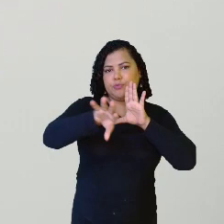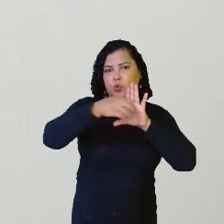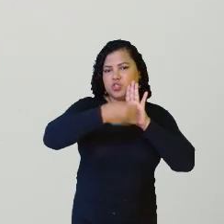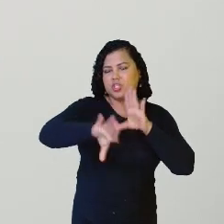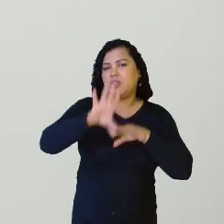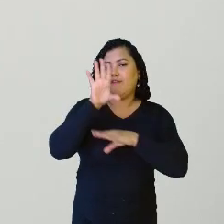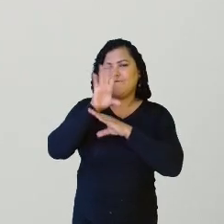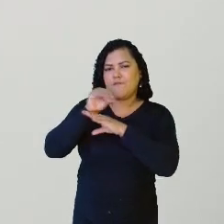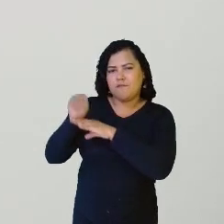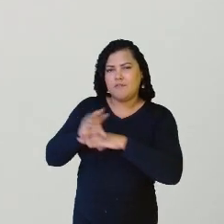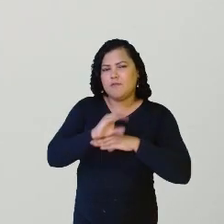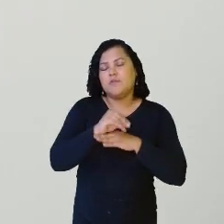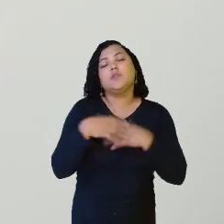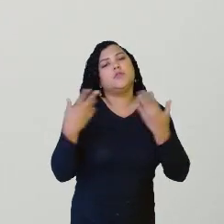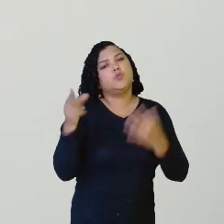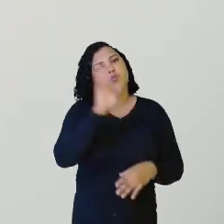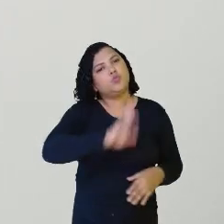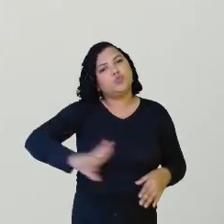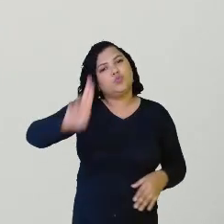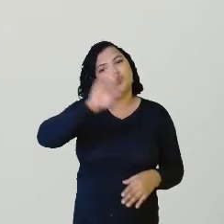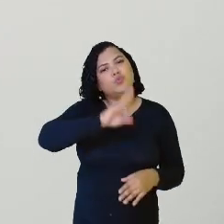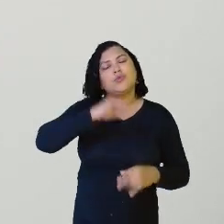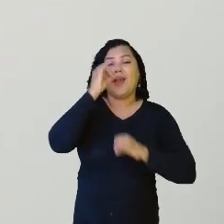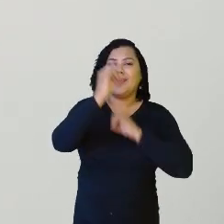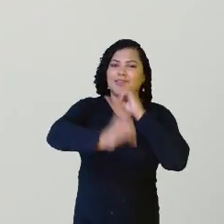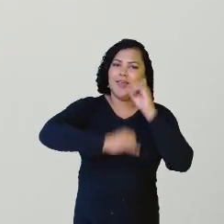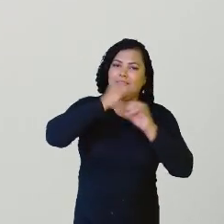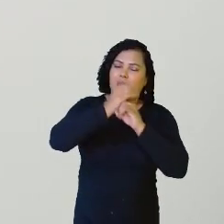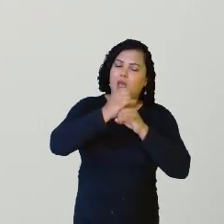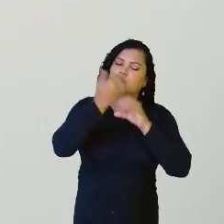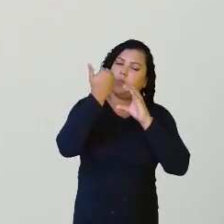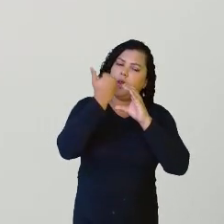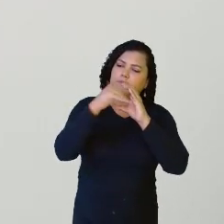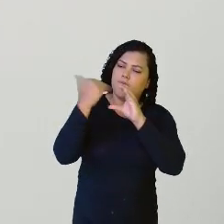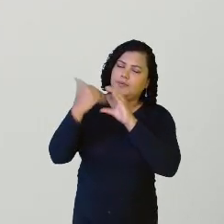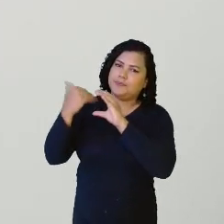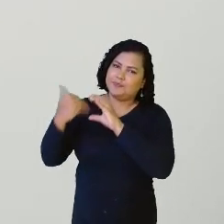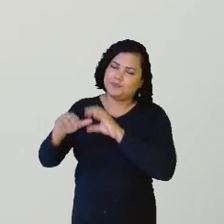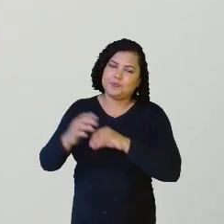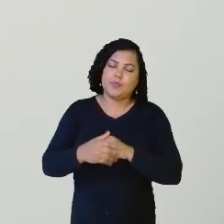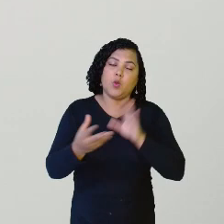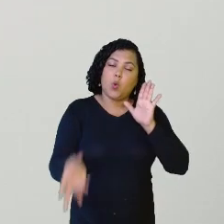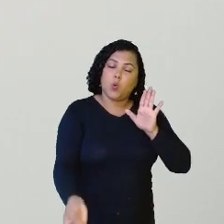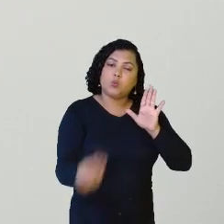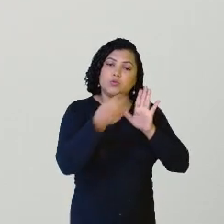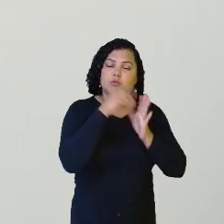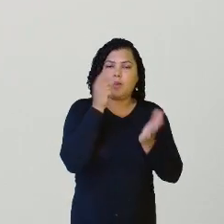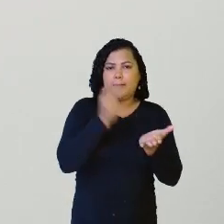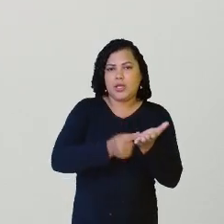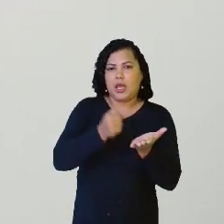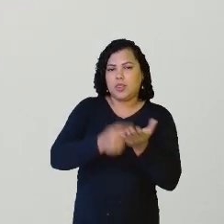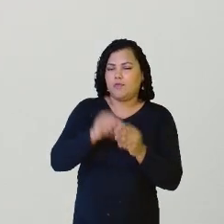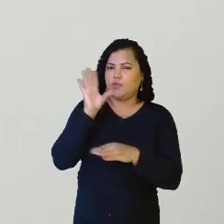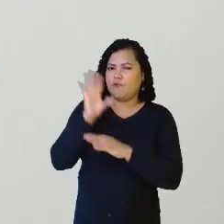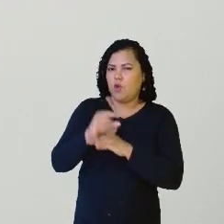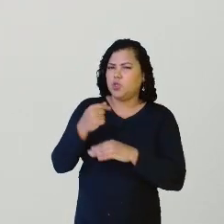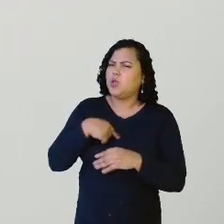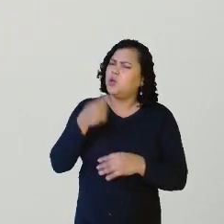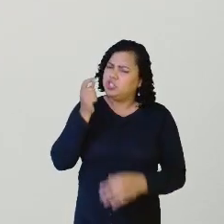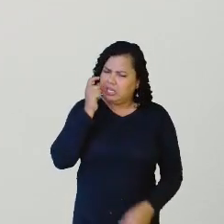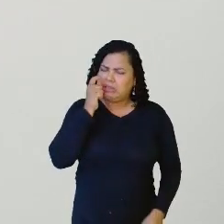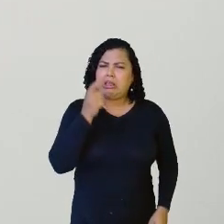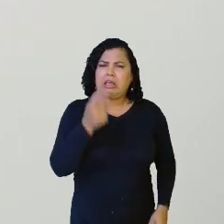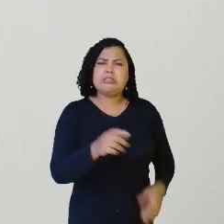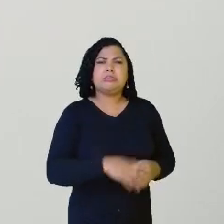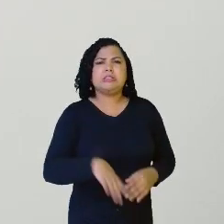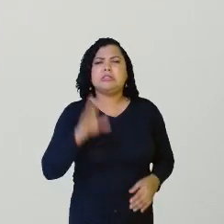a gente vai utilizar a internet para enviar mensagem. Então, quando eu coloco aqui no meu aplicativo de fotos, uma foto que eu achei interessante, que eu